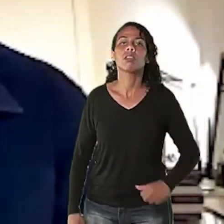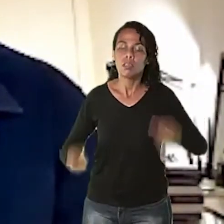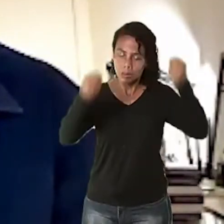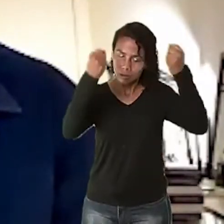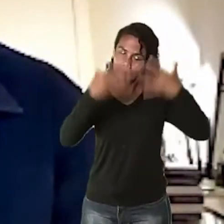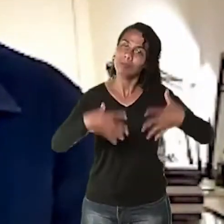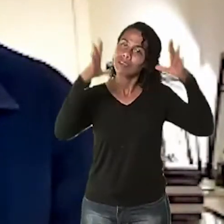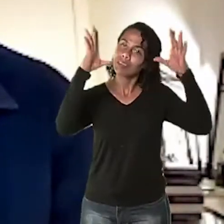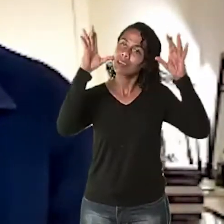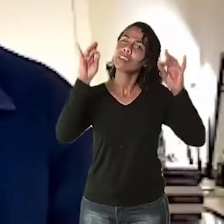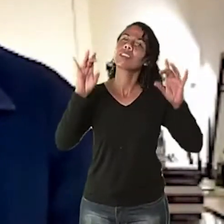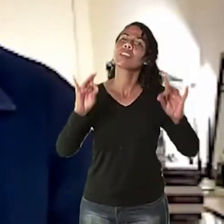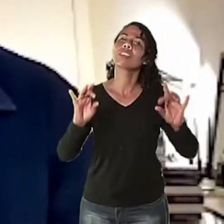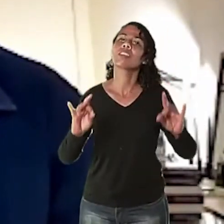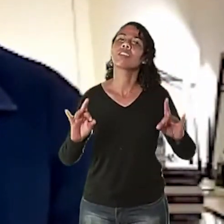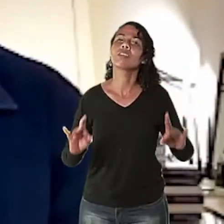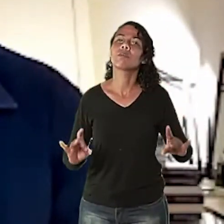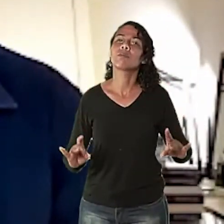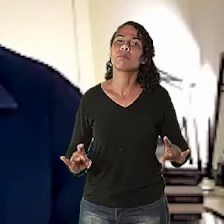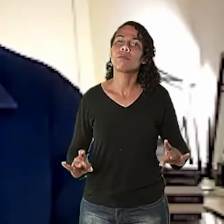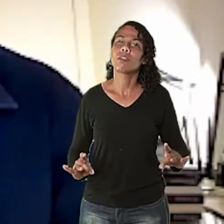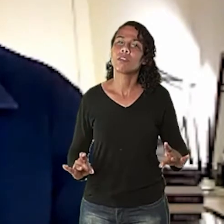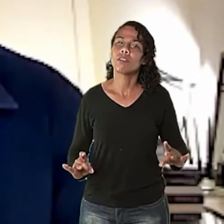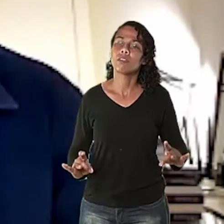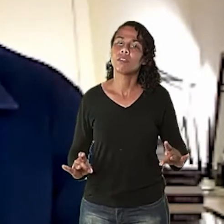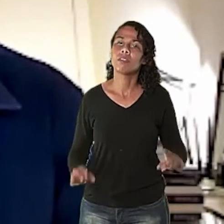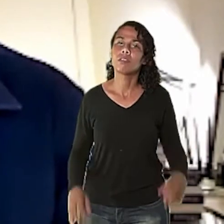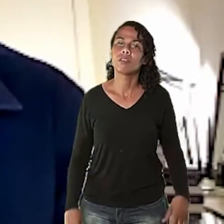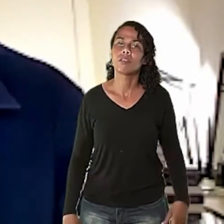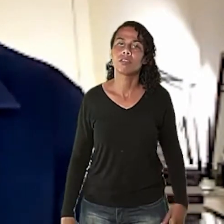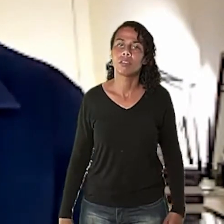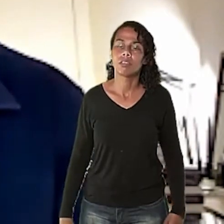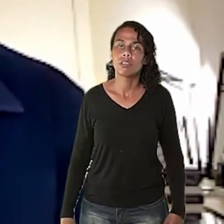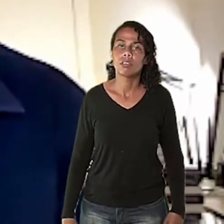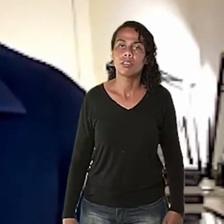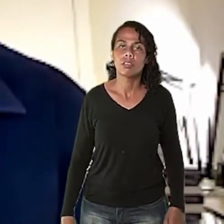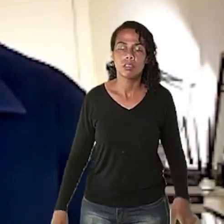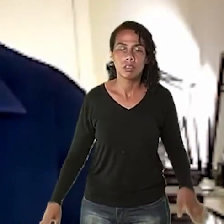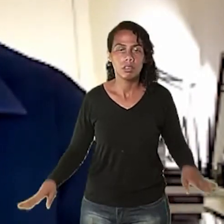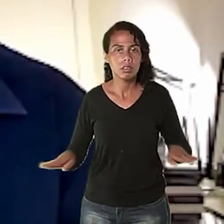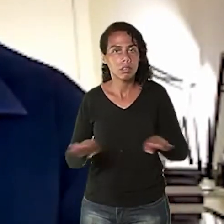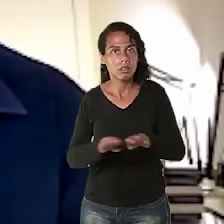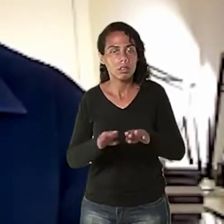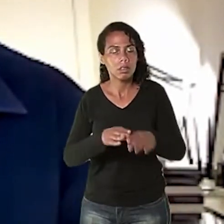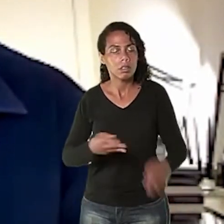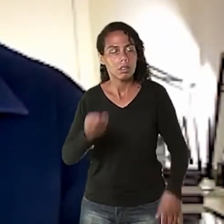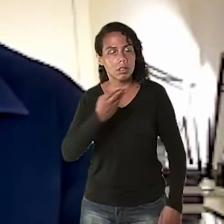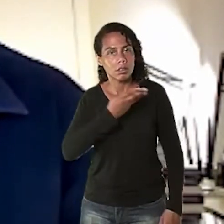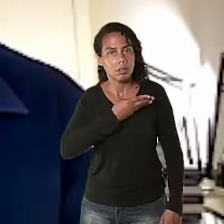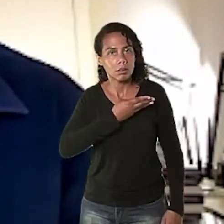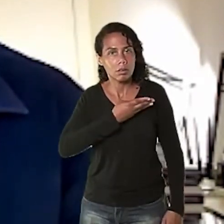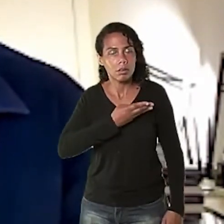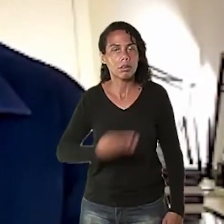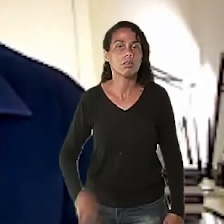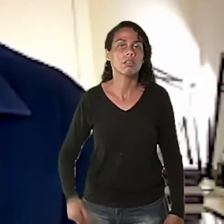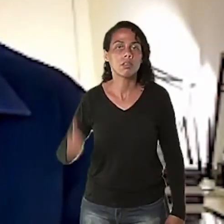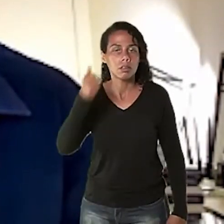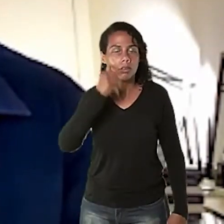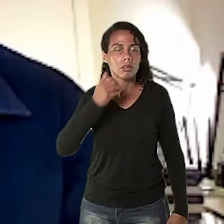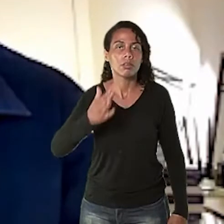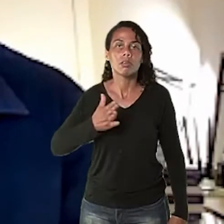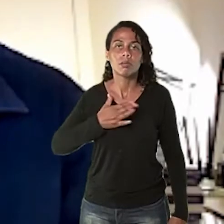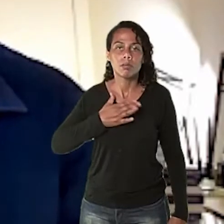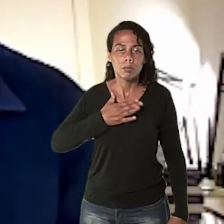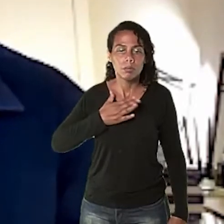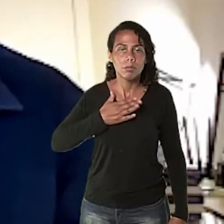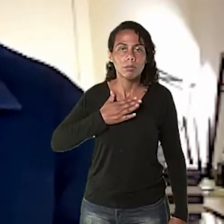crônica, um pouco pelos olhos dessa amiga minha croata que eu estava recebendo, ela acabou entrando no